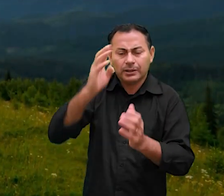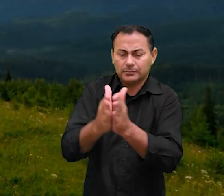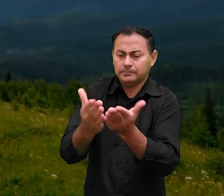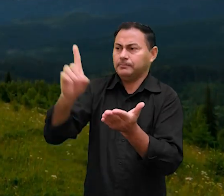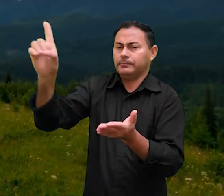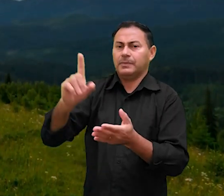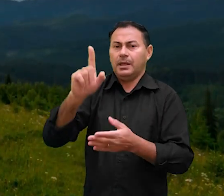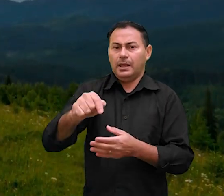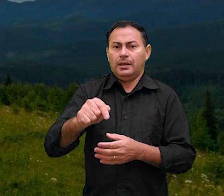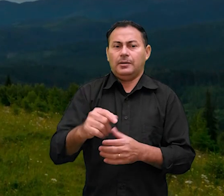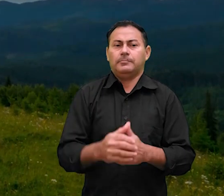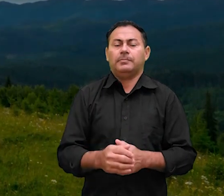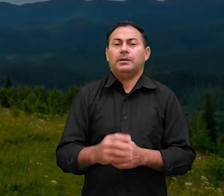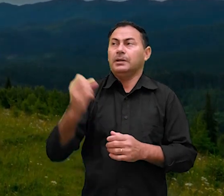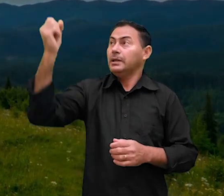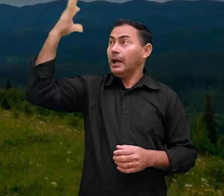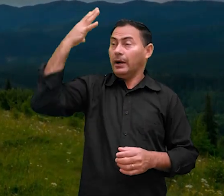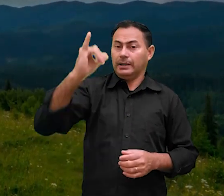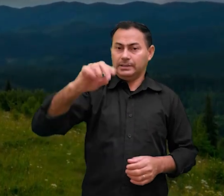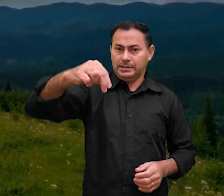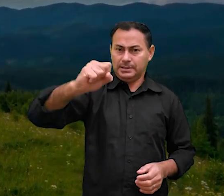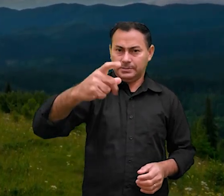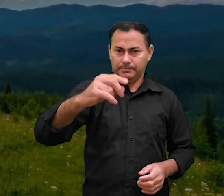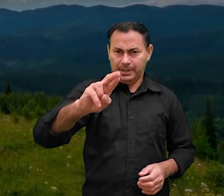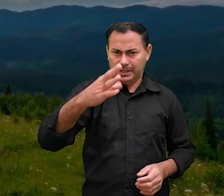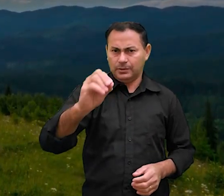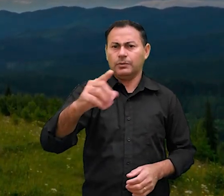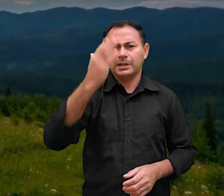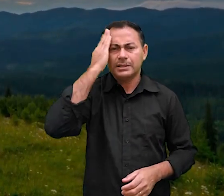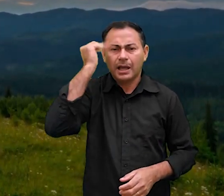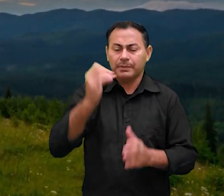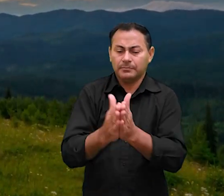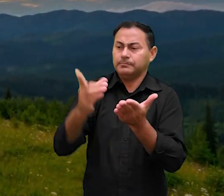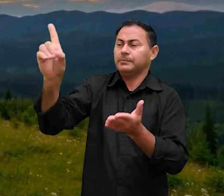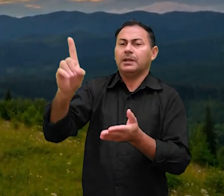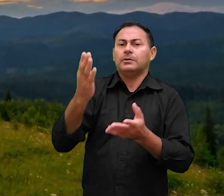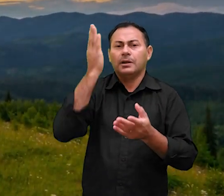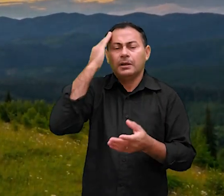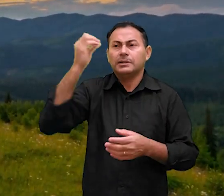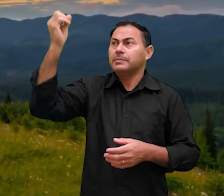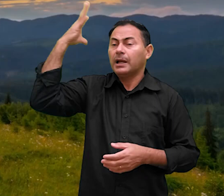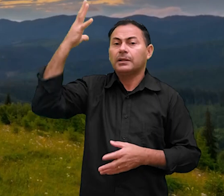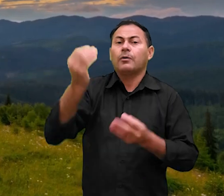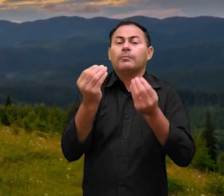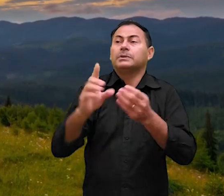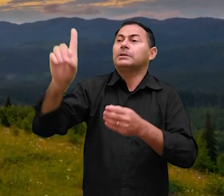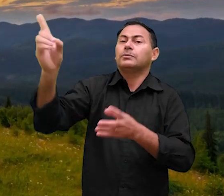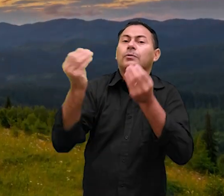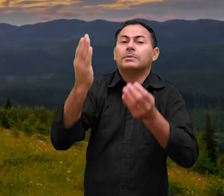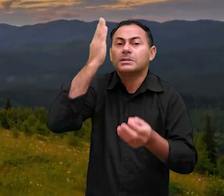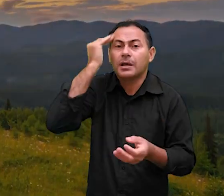história da Bíblia é essa questão de inspiração. Como você sabe que a Bíblia é a palavra inspirada